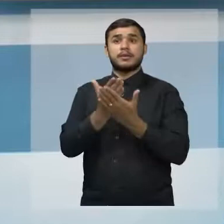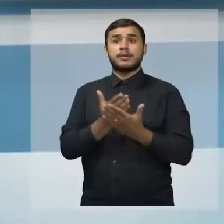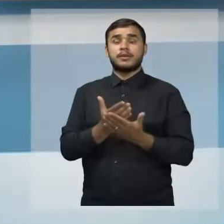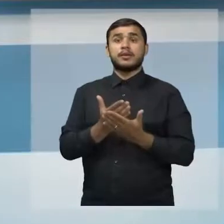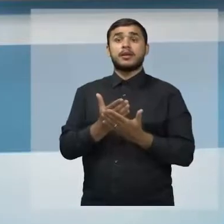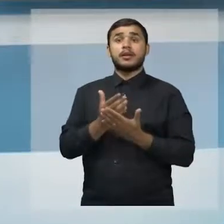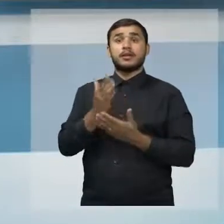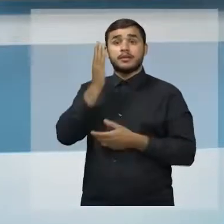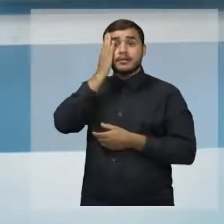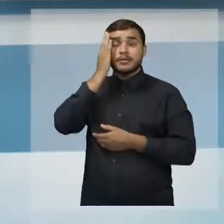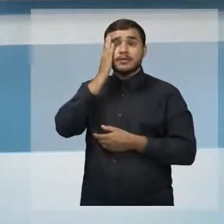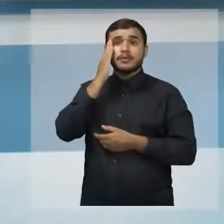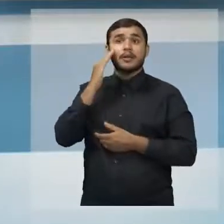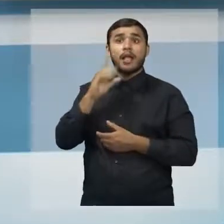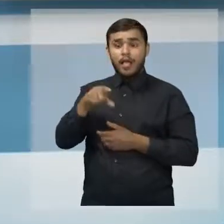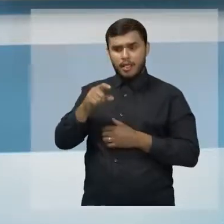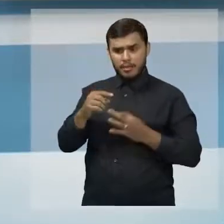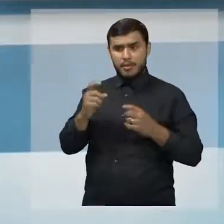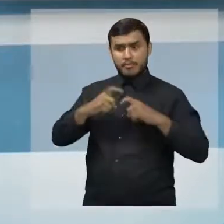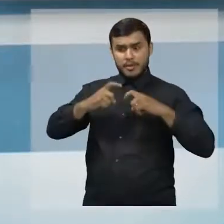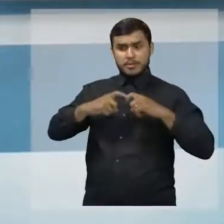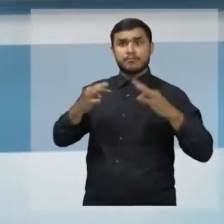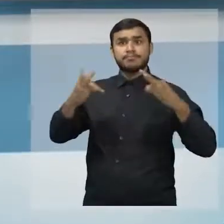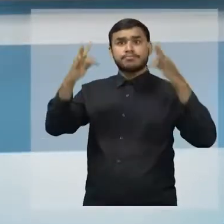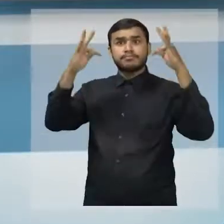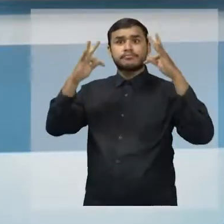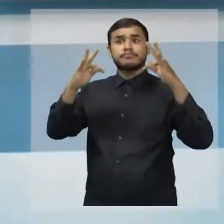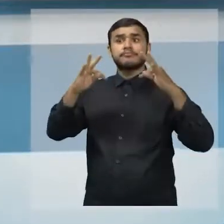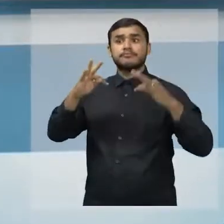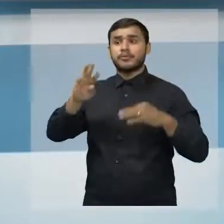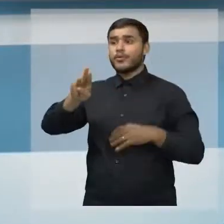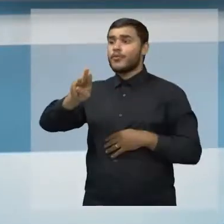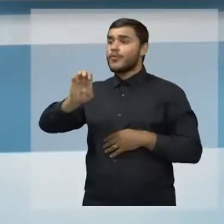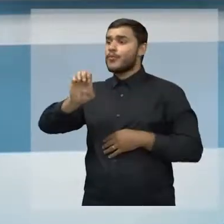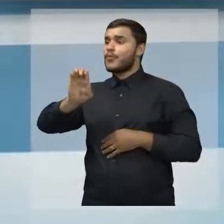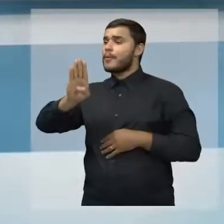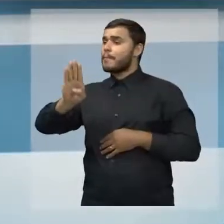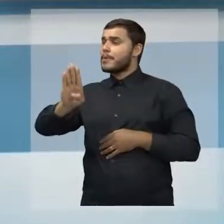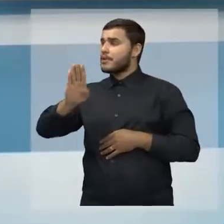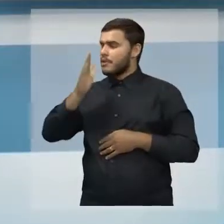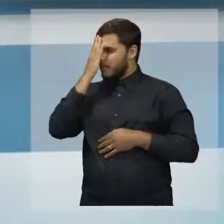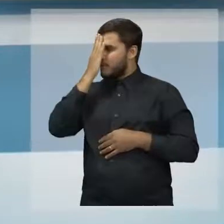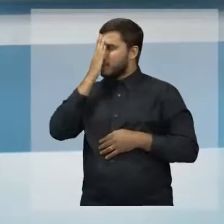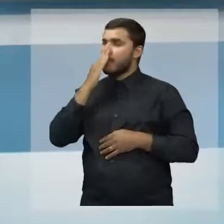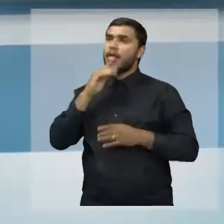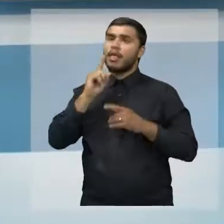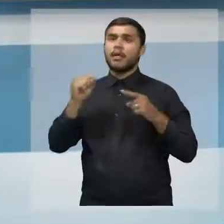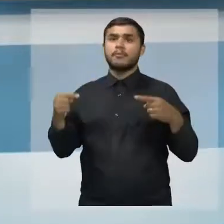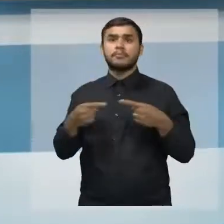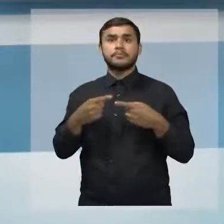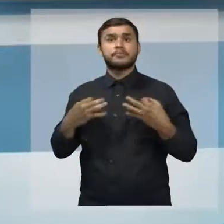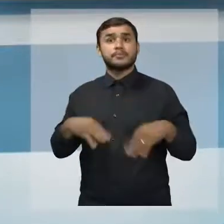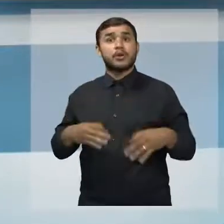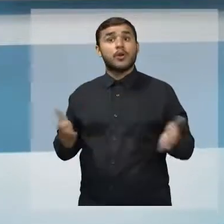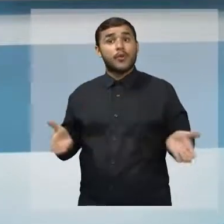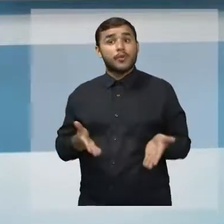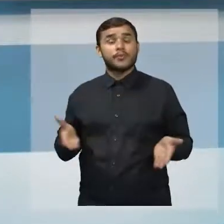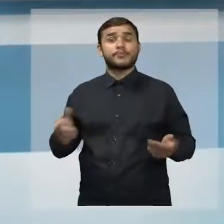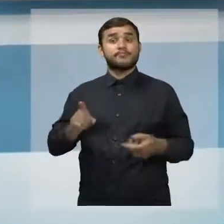ou telemedicina, como queiram dizer. Você tem hoje, quando você olha do ponto de vista do judiciário, você tem os